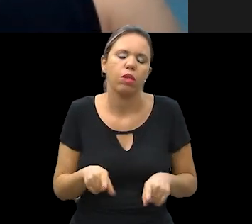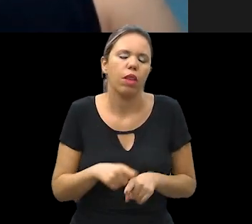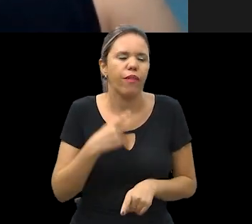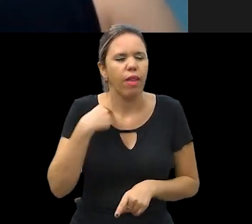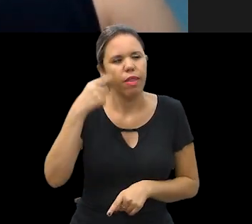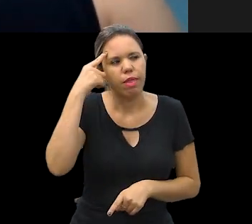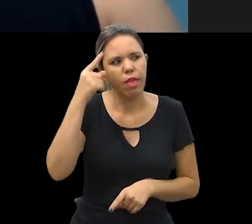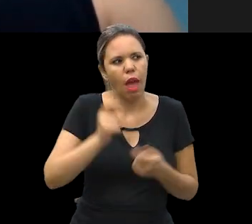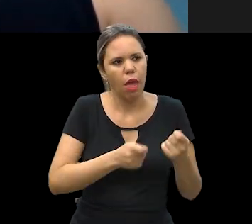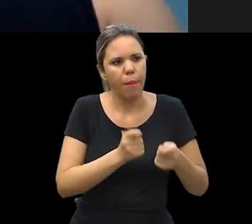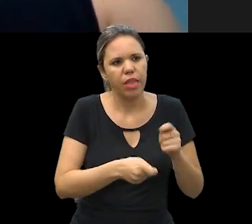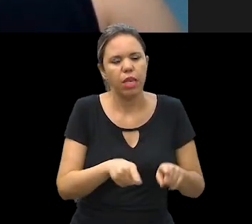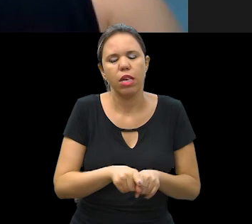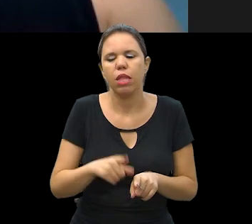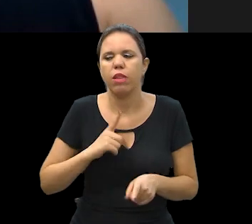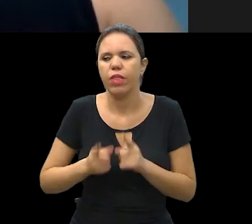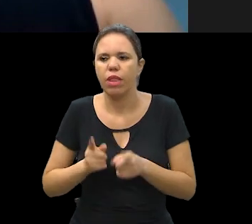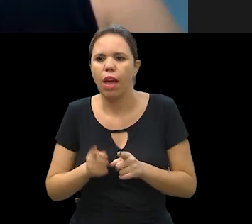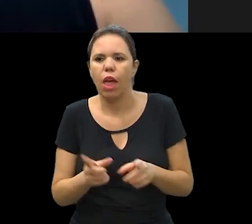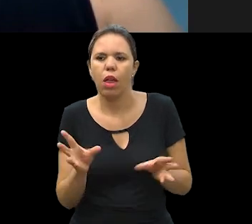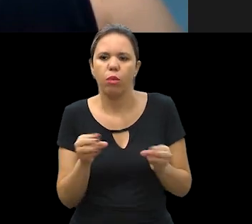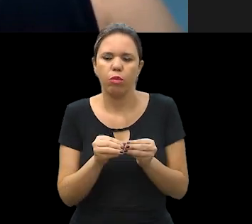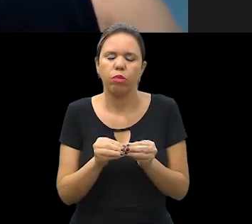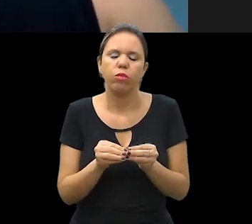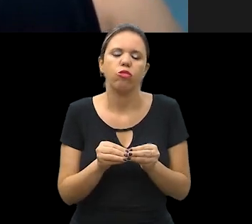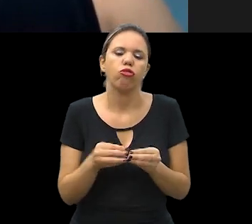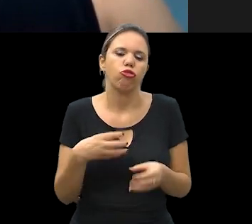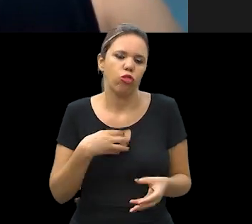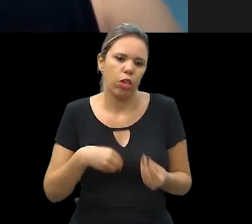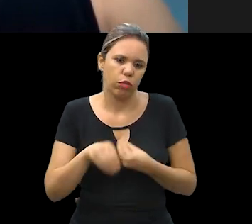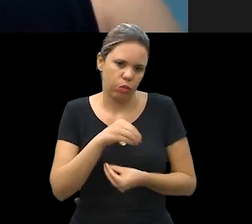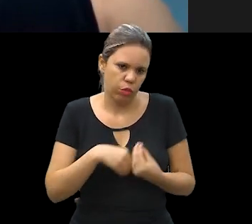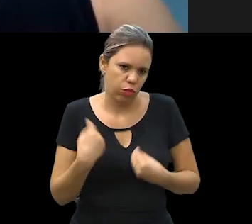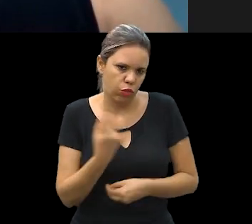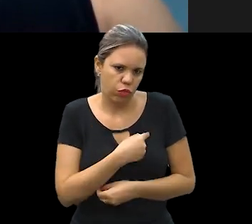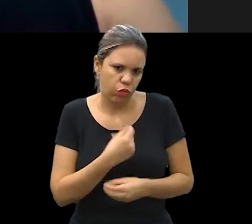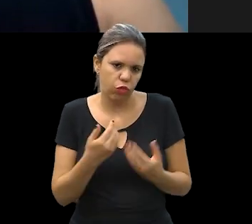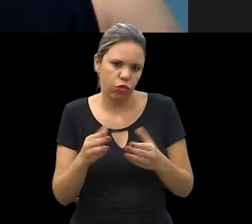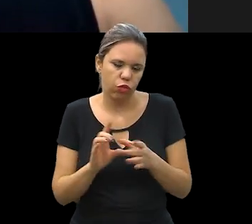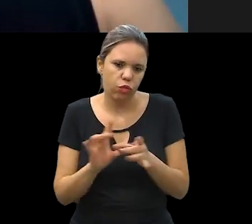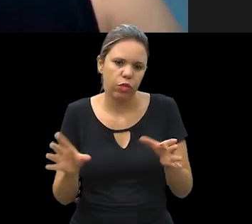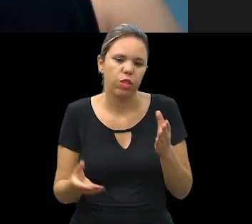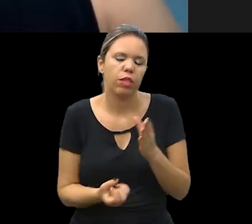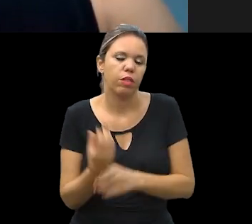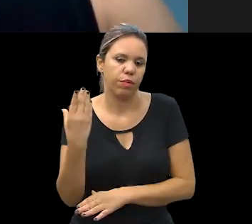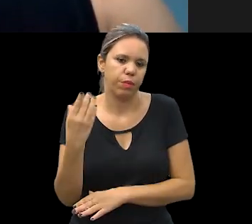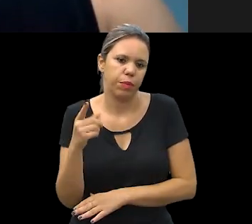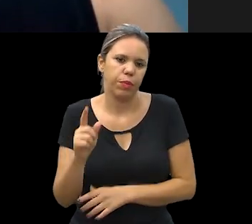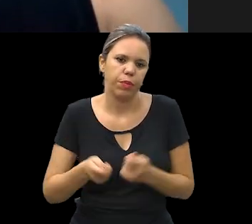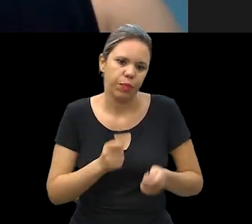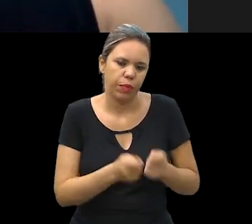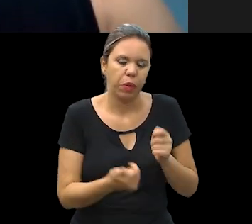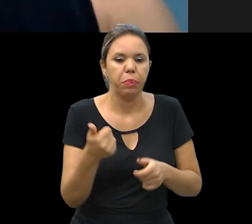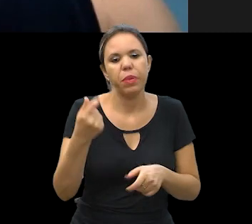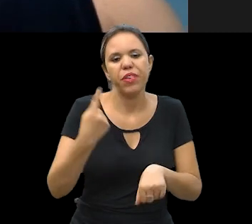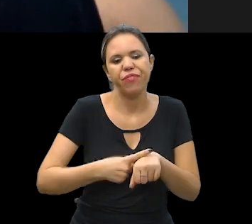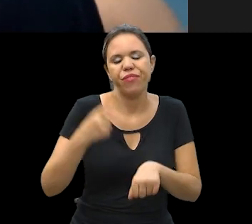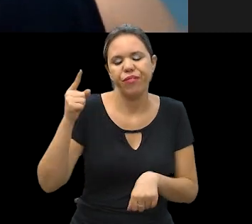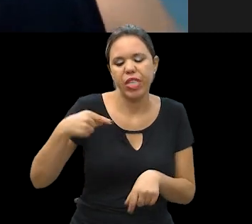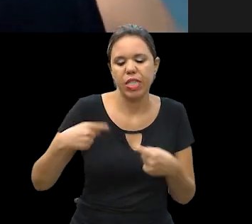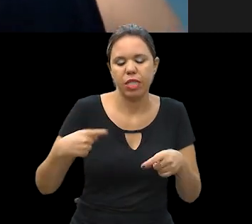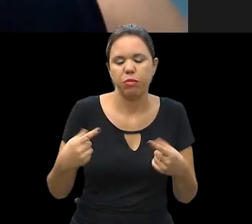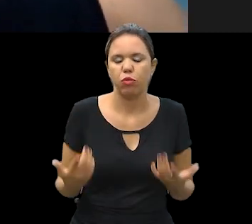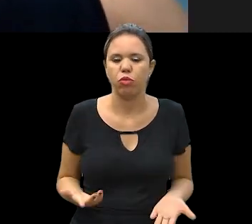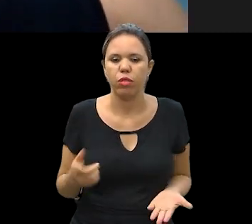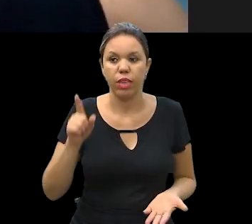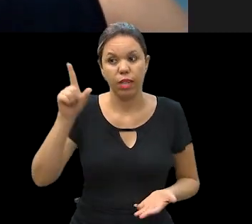Então o Bruno teve a ideia de juntar essas duas músicas numa só, fazendo essa versão, e a gente ia lançar tocar pela primeira vez